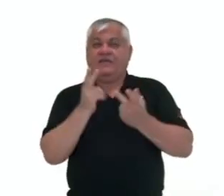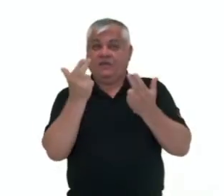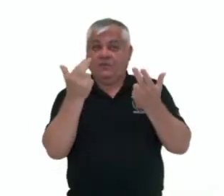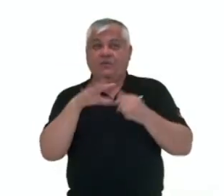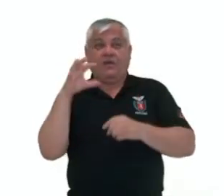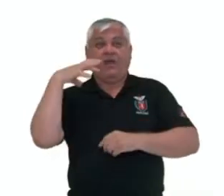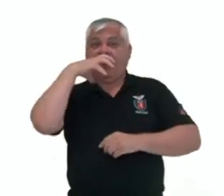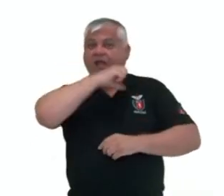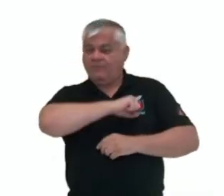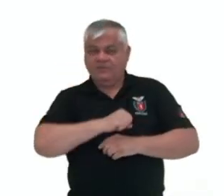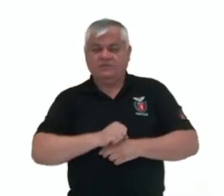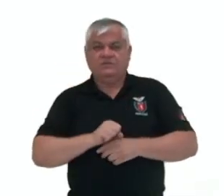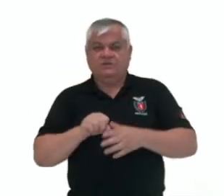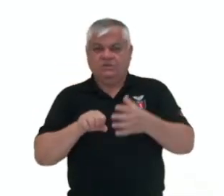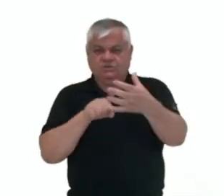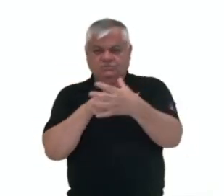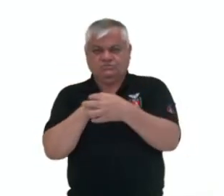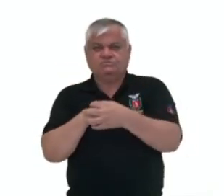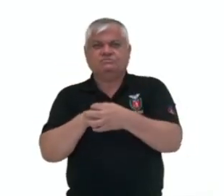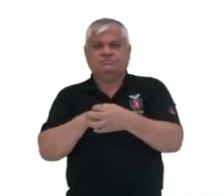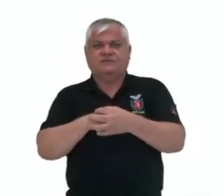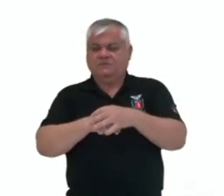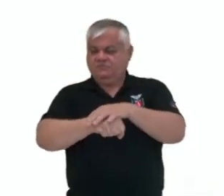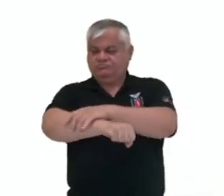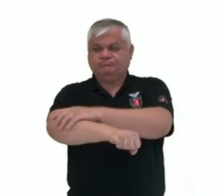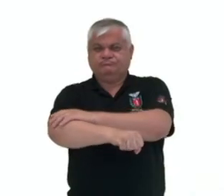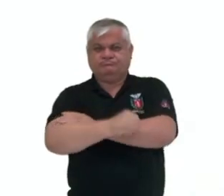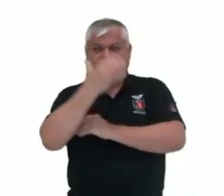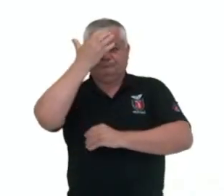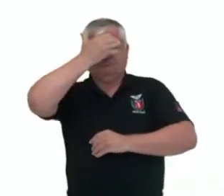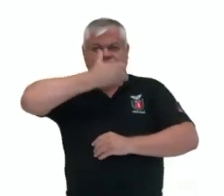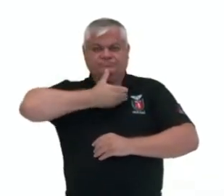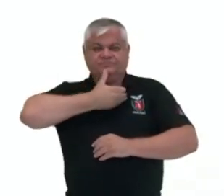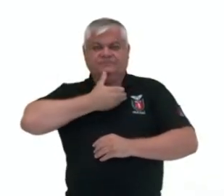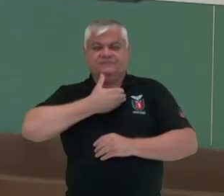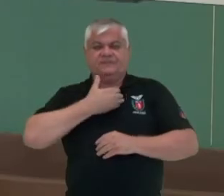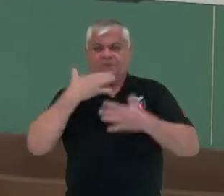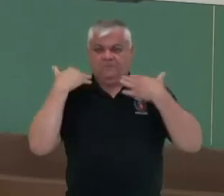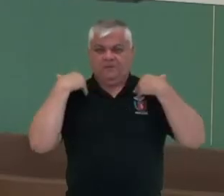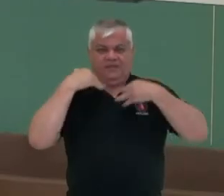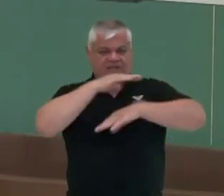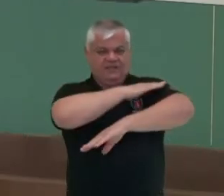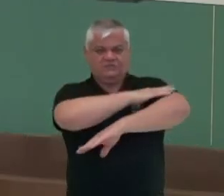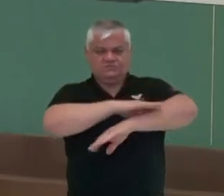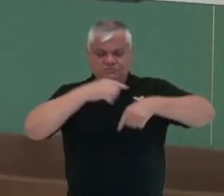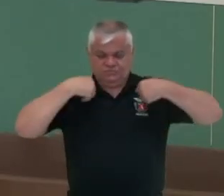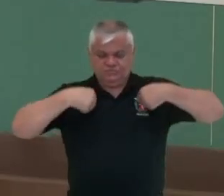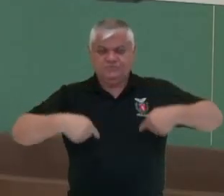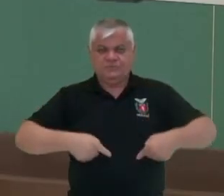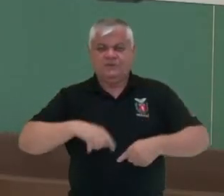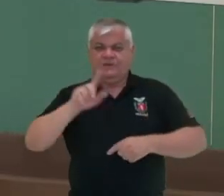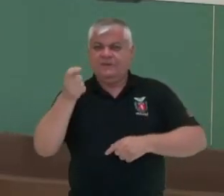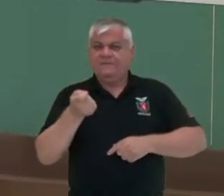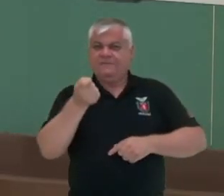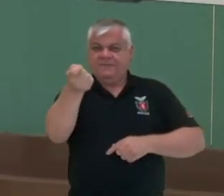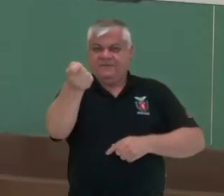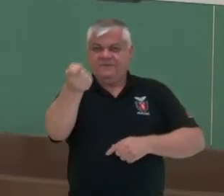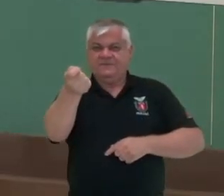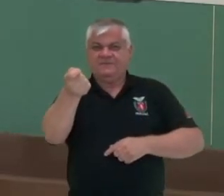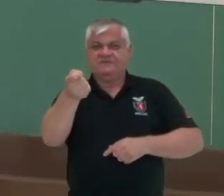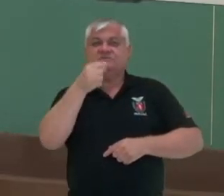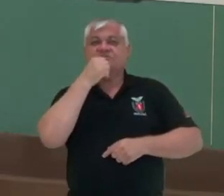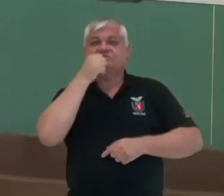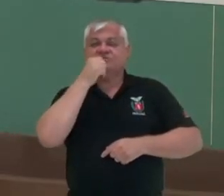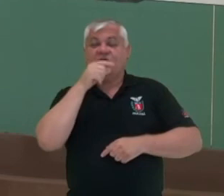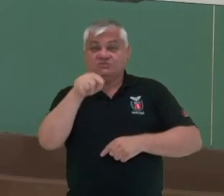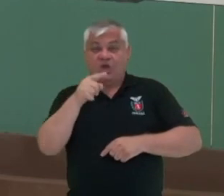ágil, superfícies válidas, braços, cabeça e tronco, e o toque são realizados com a lateral da lâmina, além da ponta. Não só